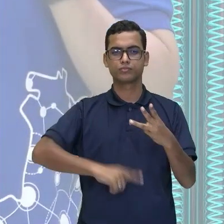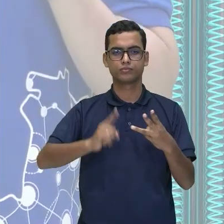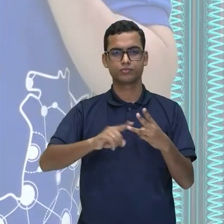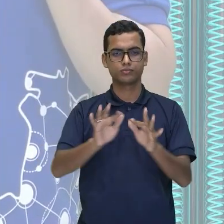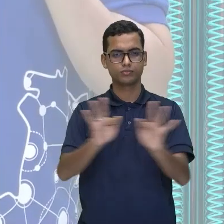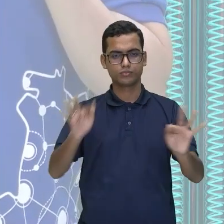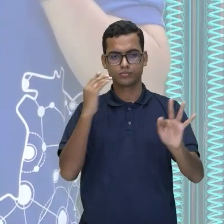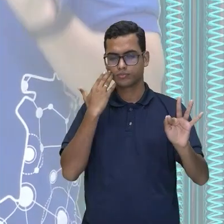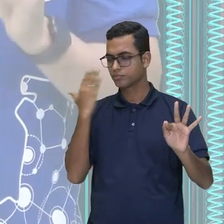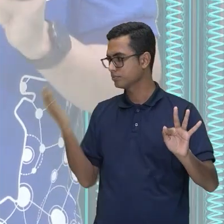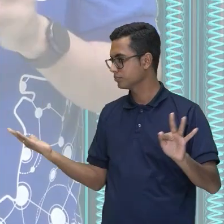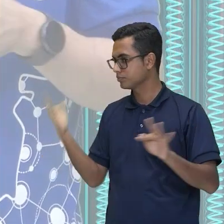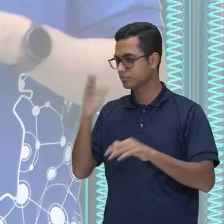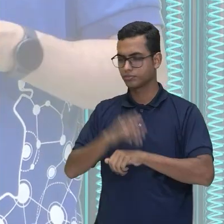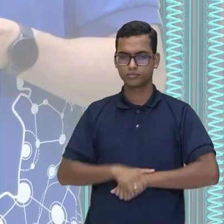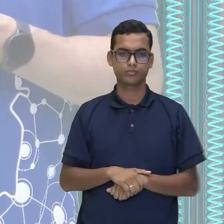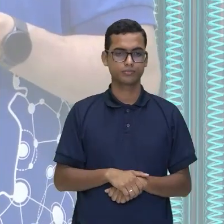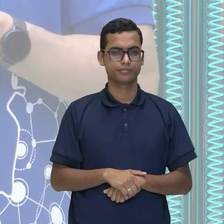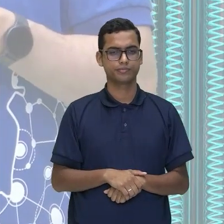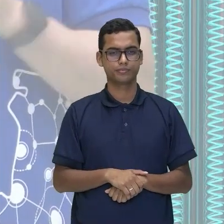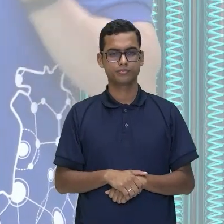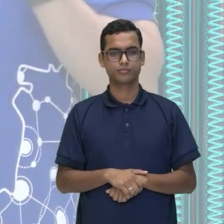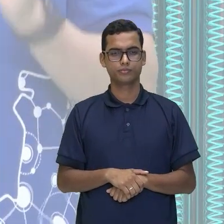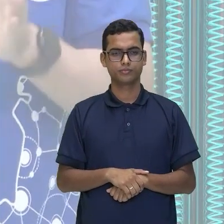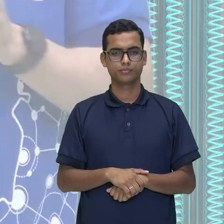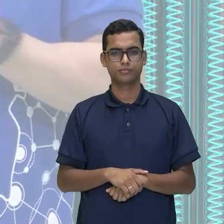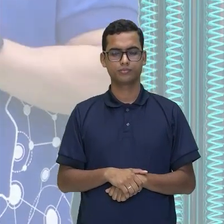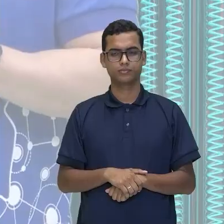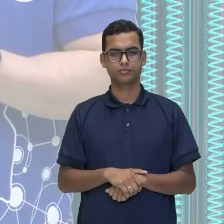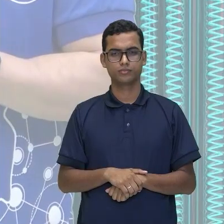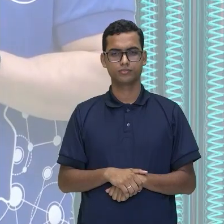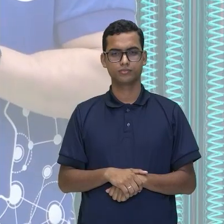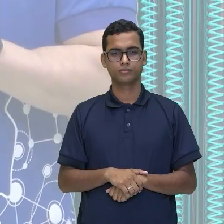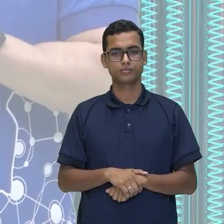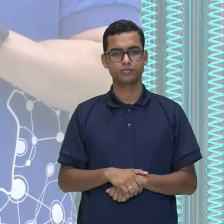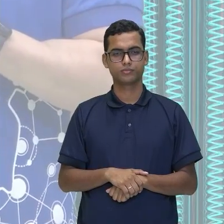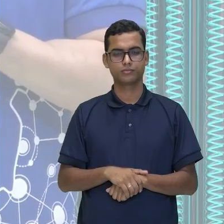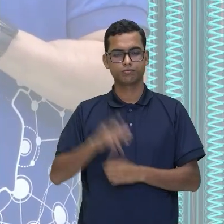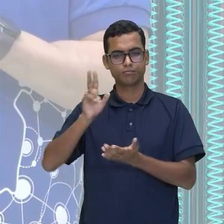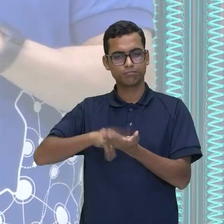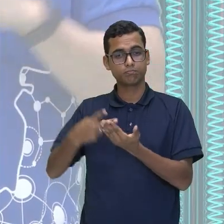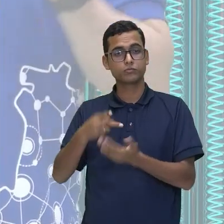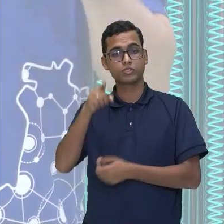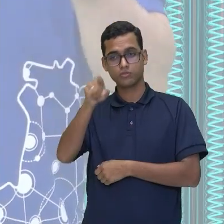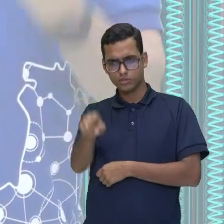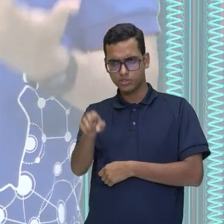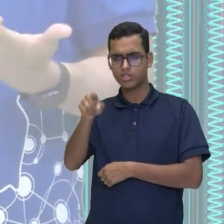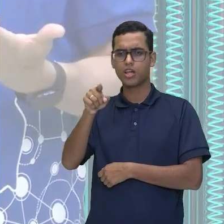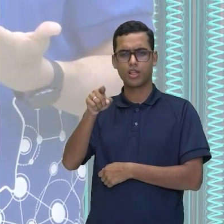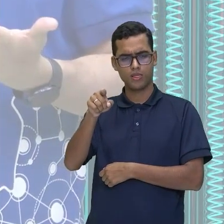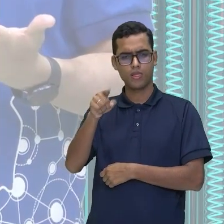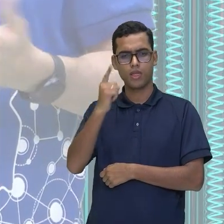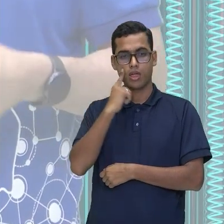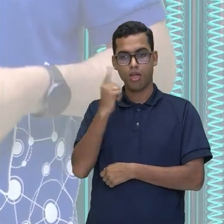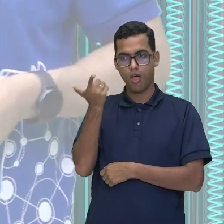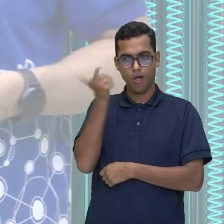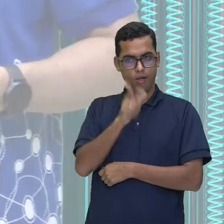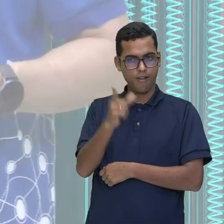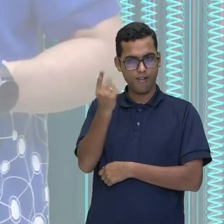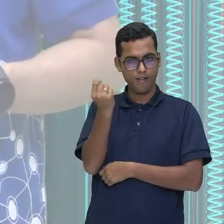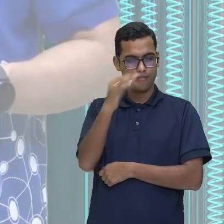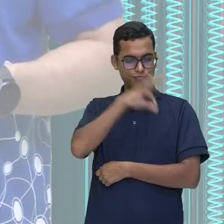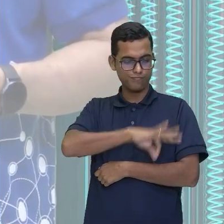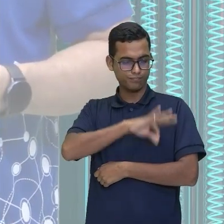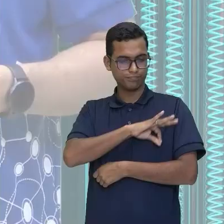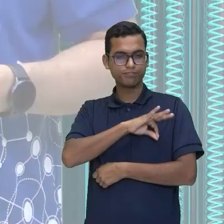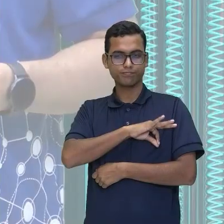Você pode aprender muito, tá? Você pode, aliás, ganhar muito dinheiro como professor. É uma possibilidade.